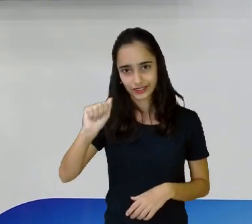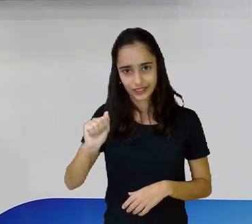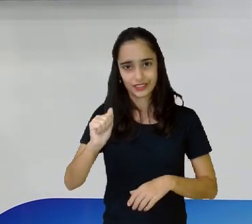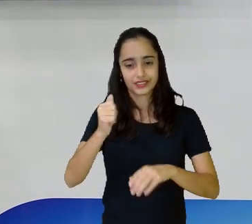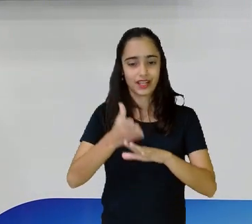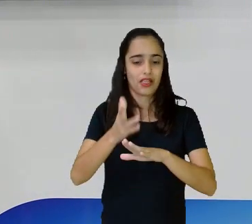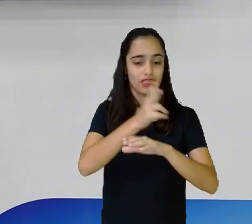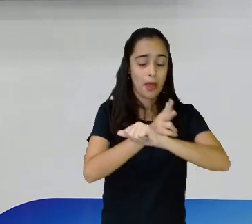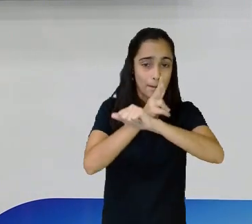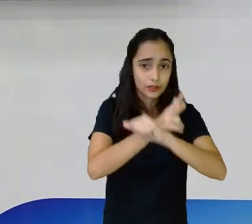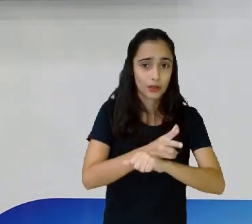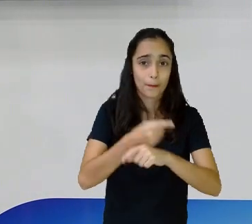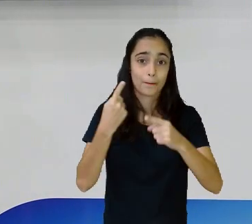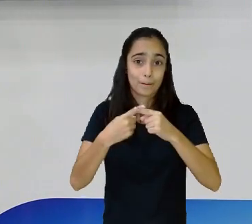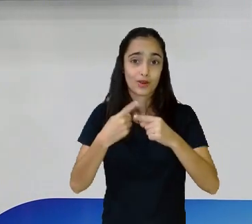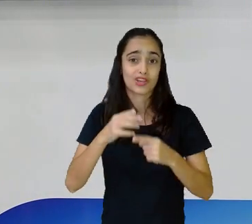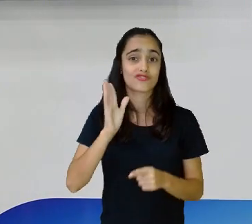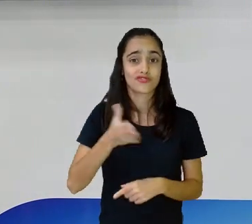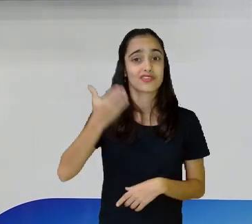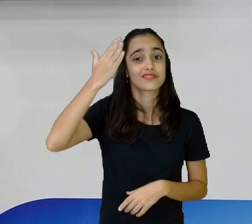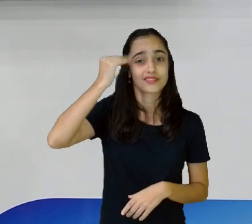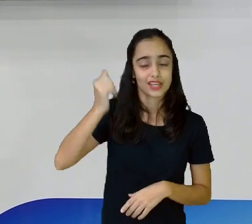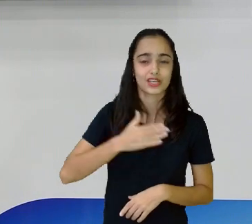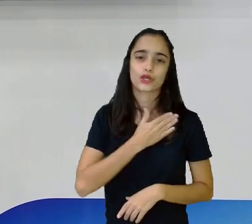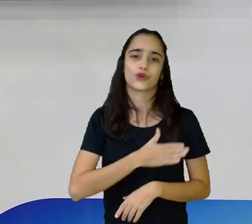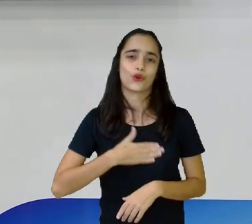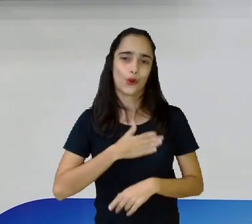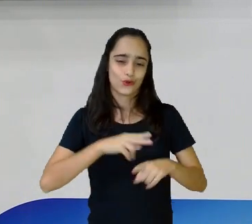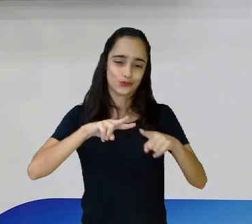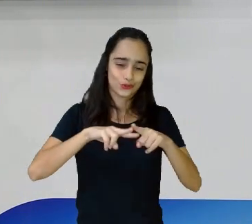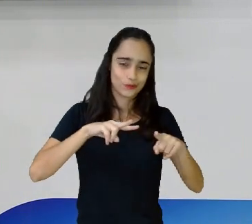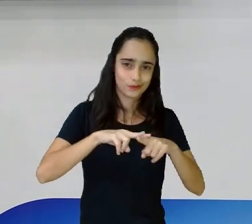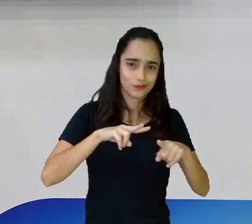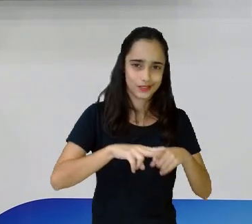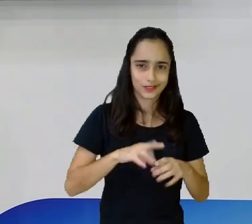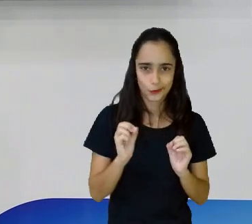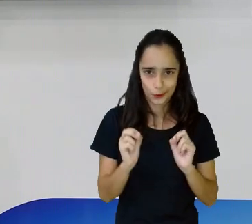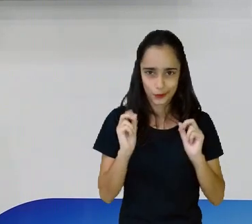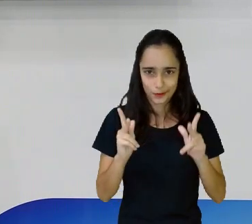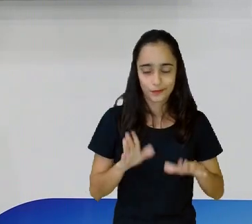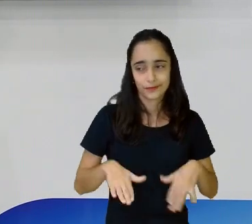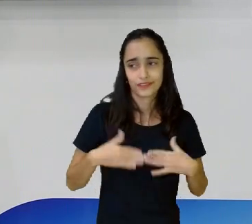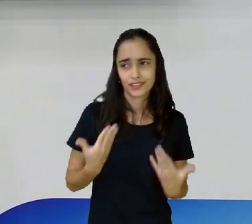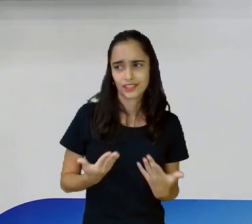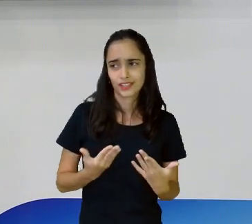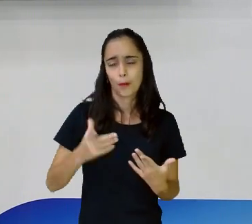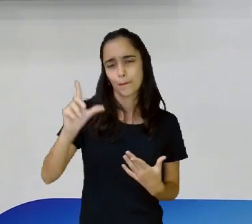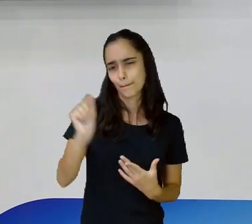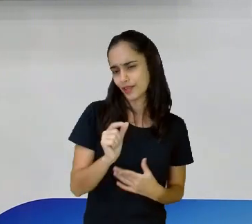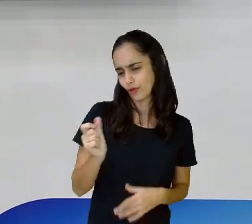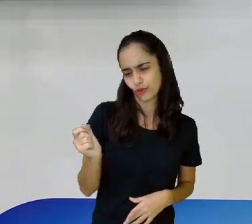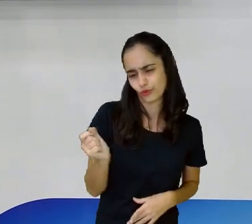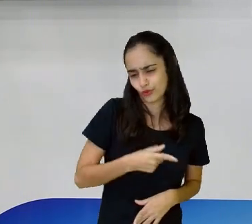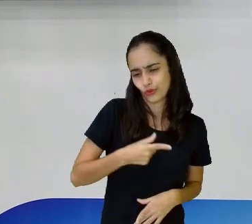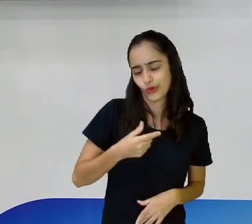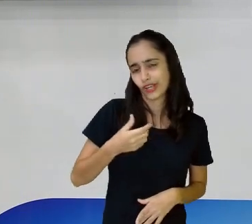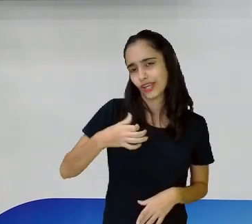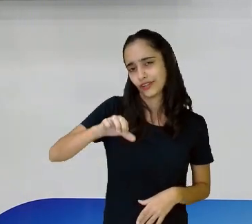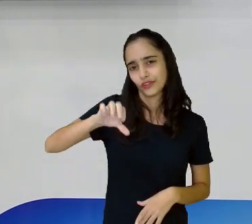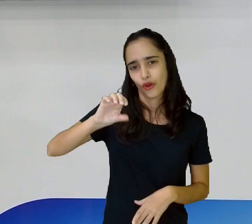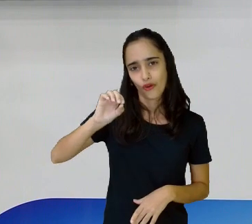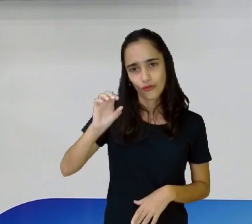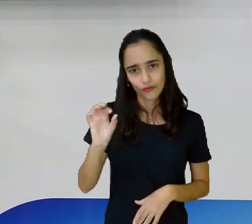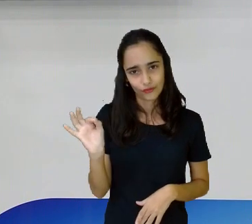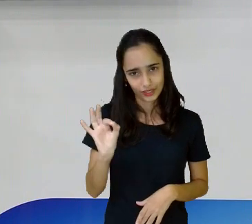ela gosta de pizza, beleza? Então, ó, ângulo menor que 90, ângulo agudo,